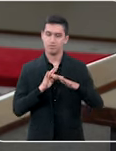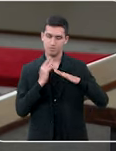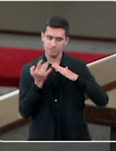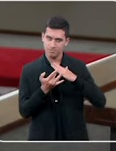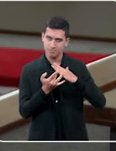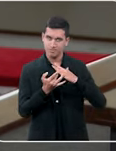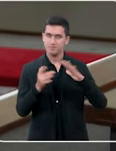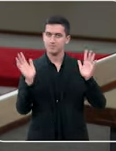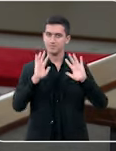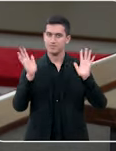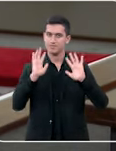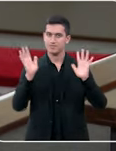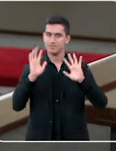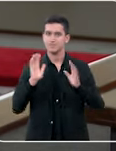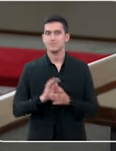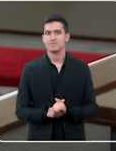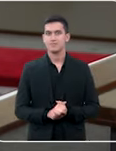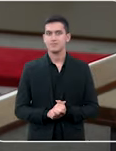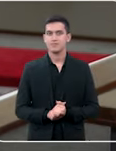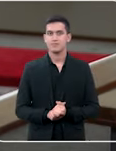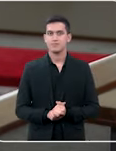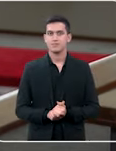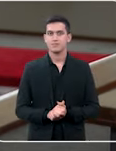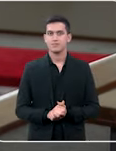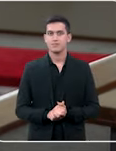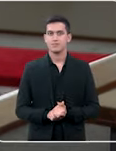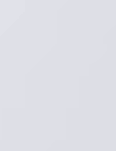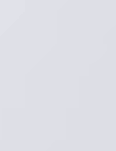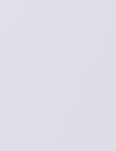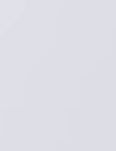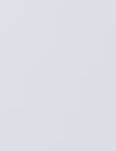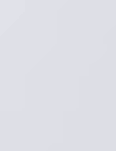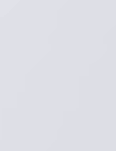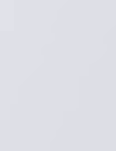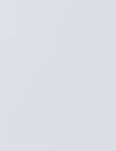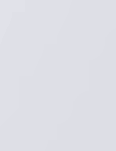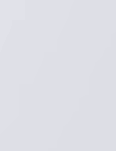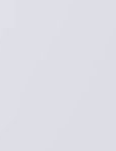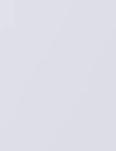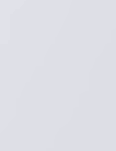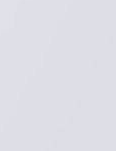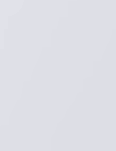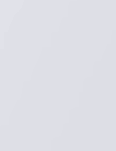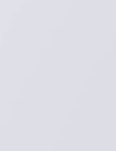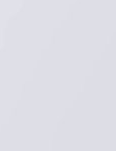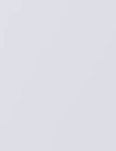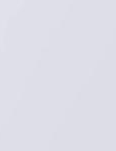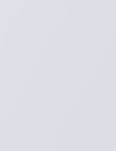site do STJ e nas nossas redes sociais. Até a próxima!